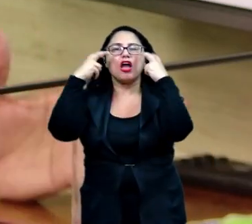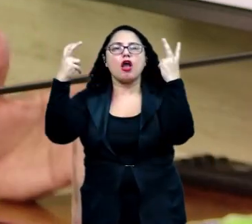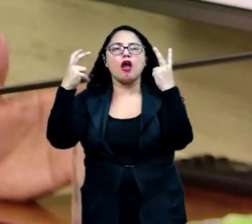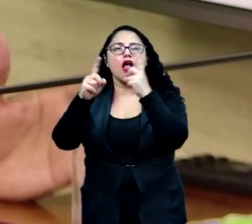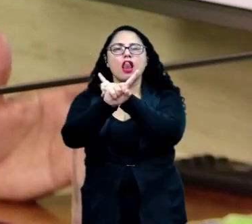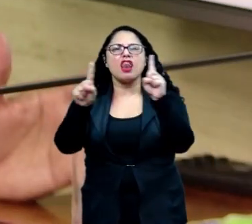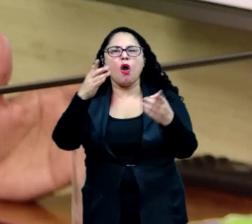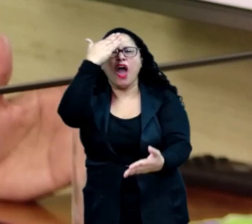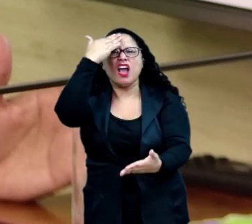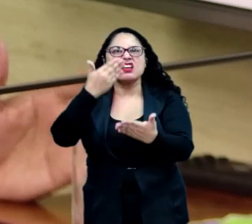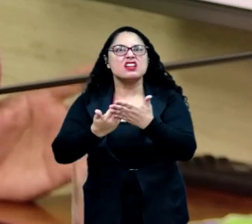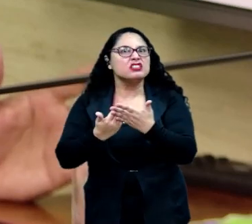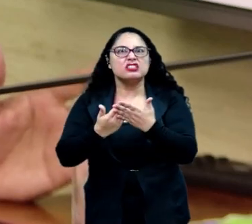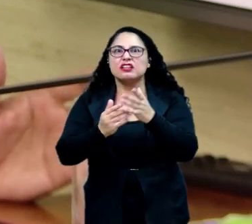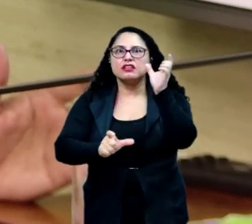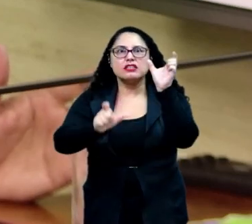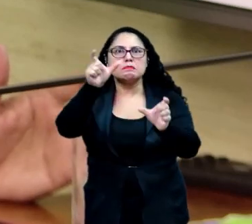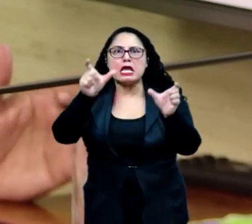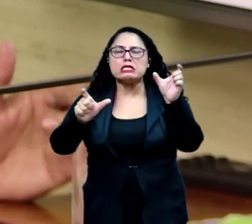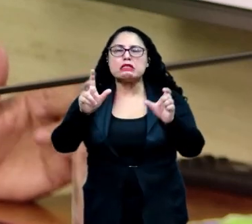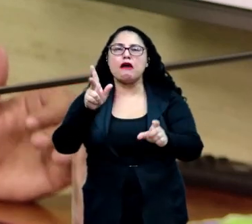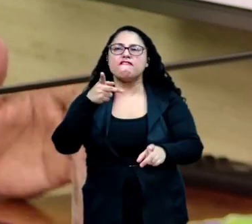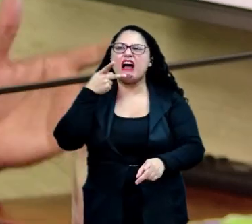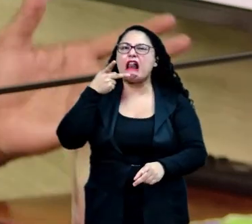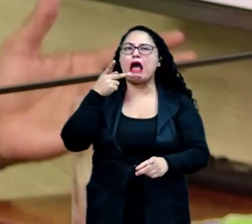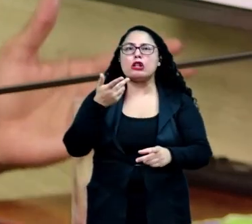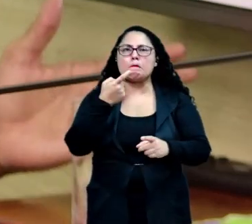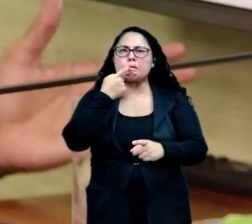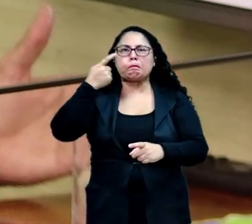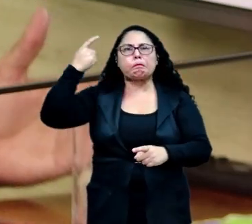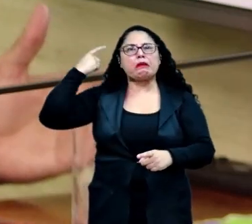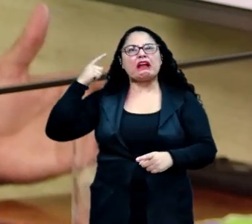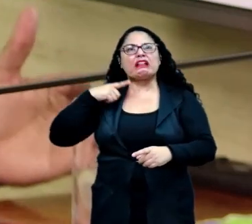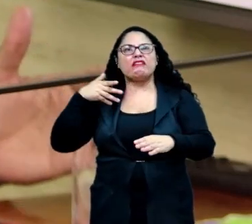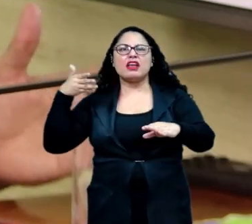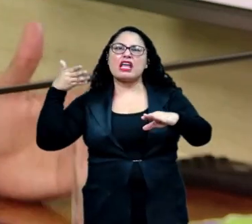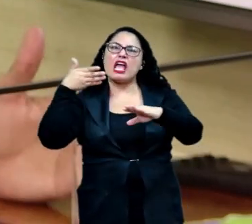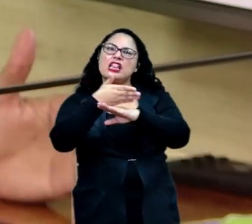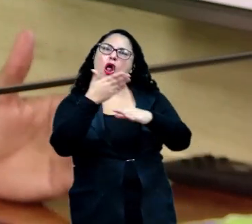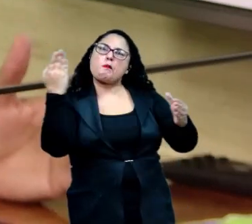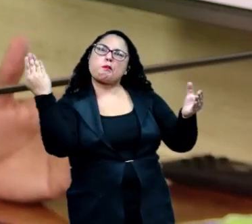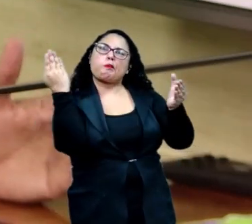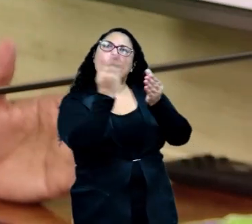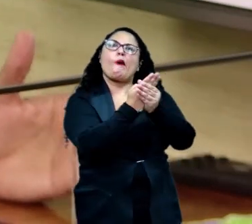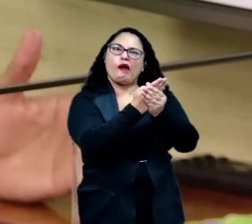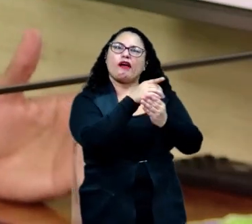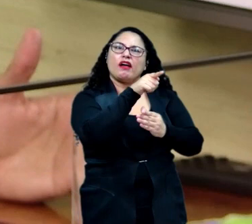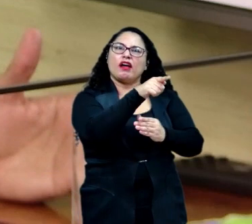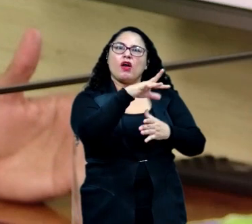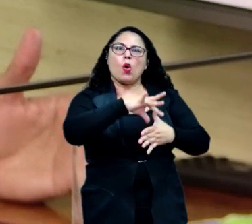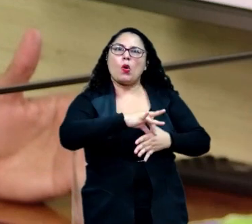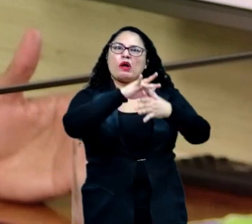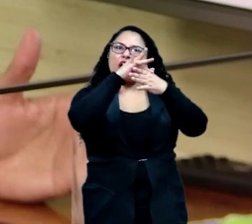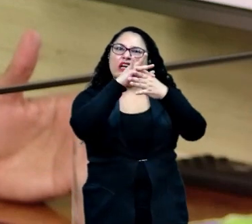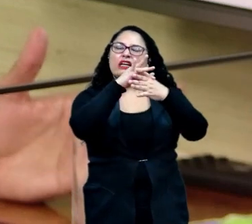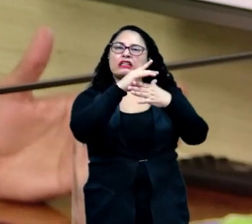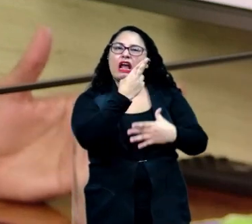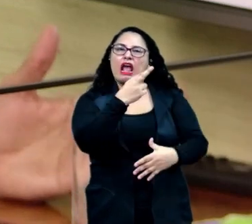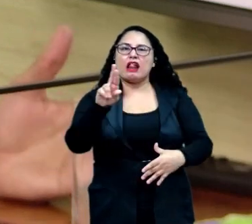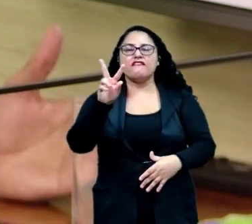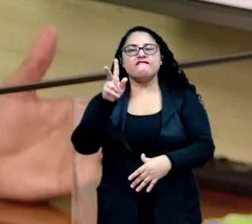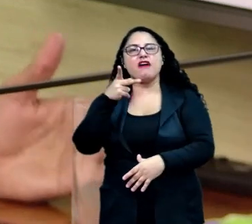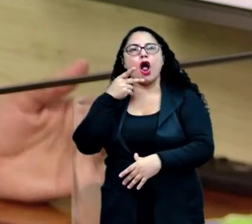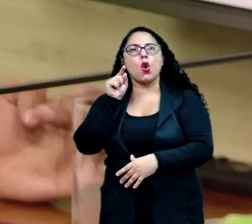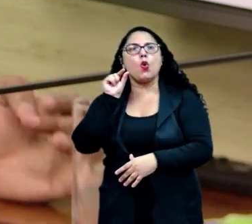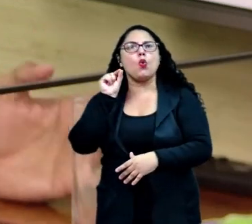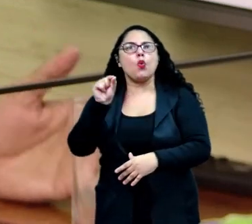Não acreditem nessas pessoas que estão falando. Recentemente a gente teve que entrar com ação contra um líder religioso que falou